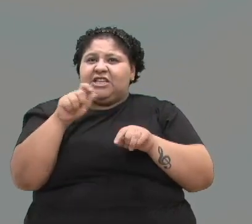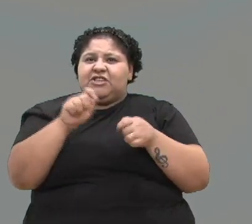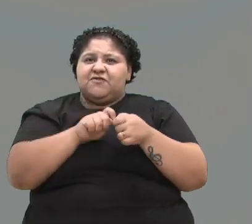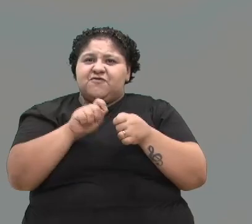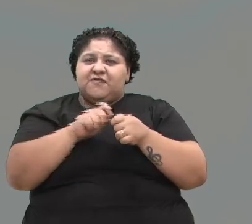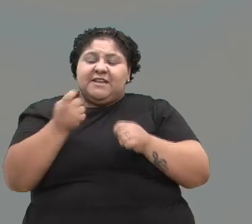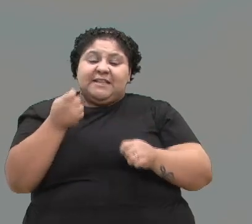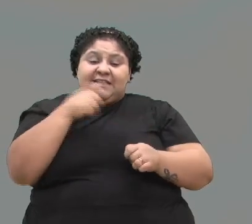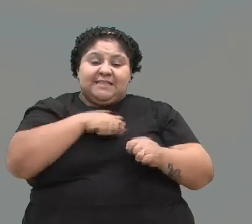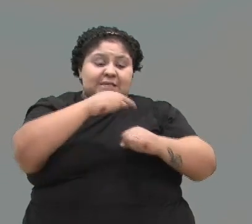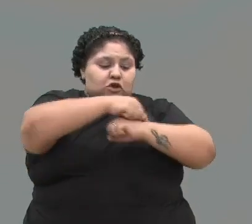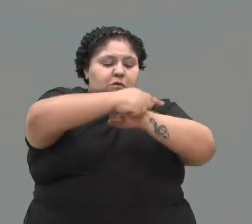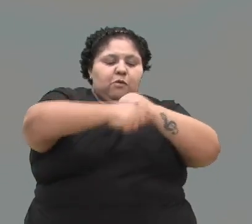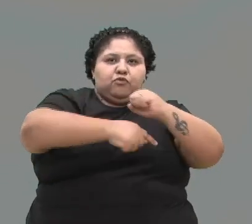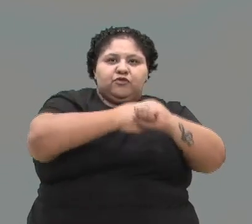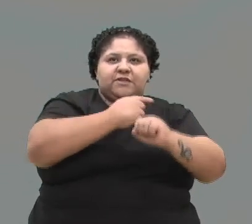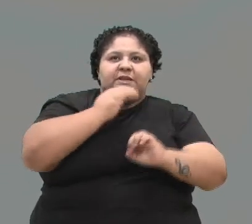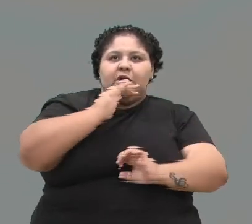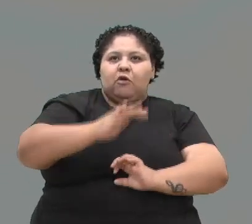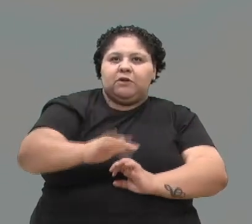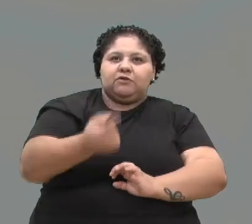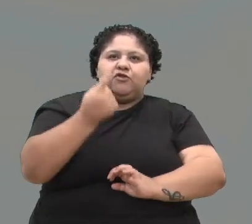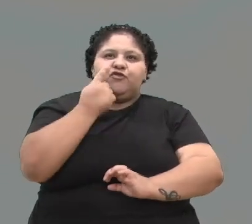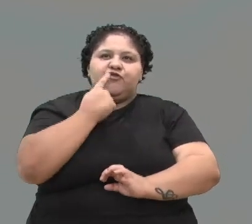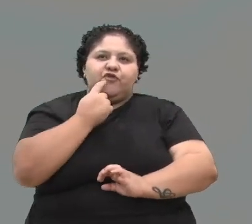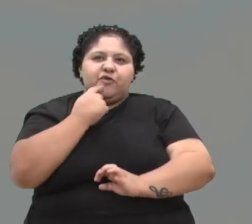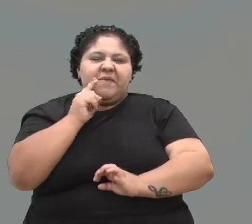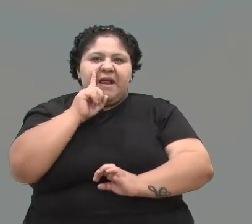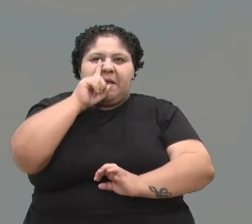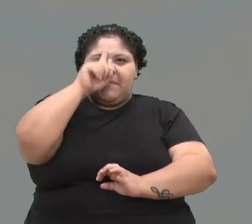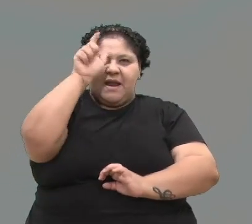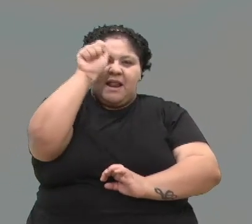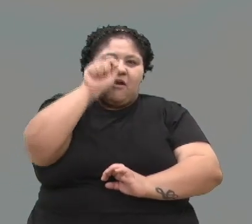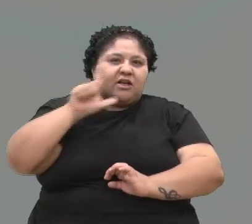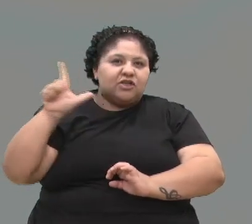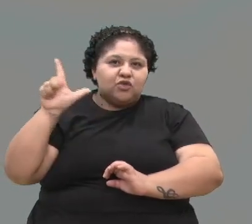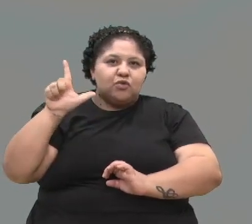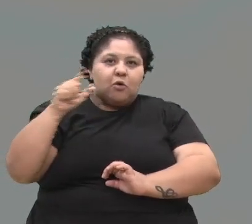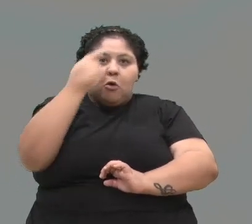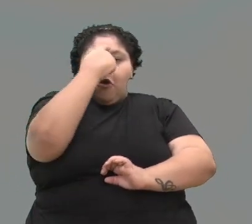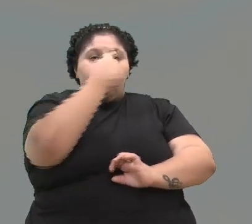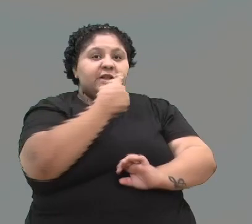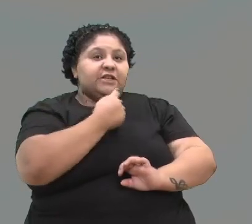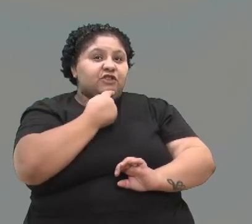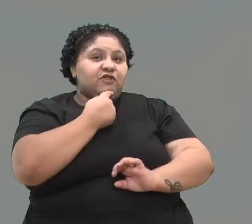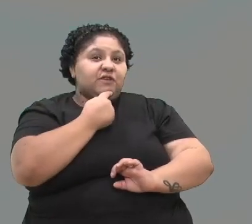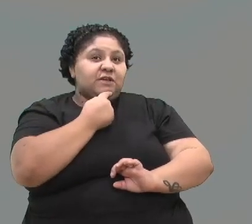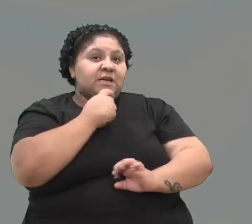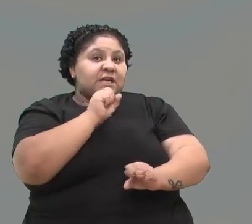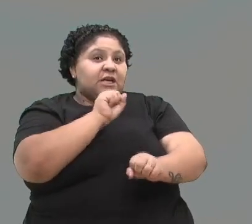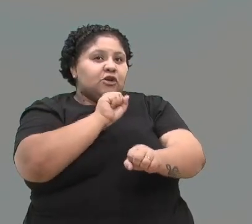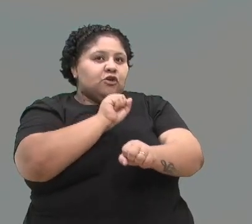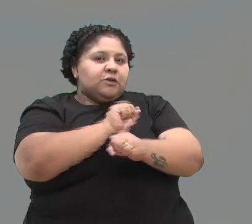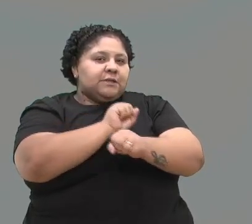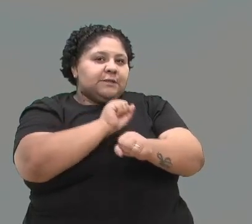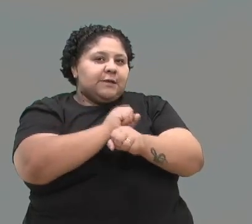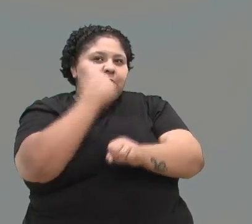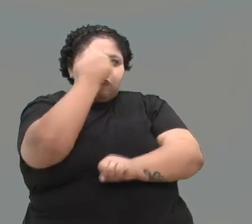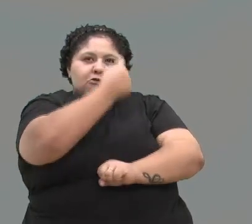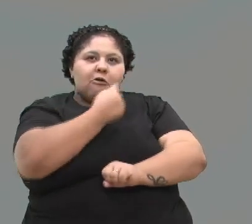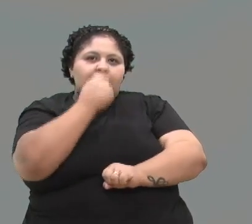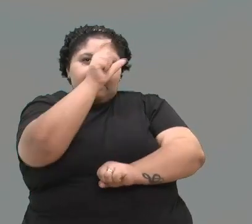as cores lá, vermelho, amarelo, azul, para determinar até quantas horas a pessoa fica esperando e as próprias